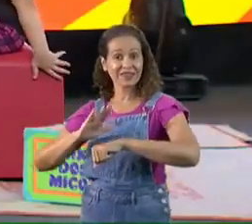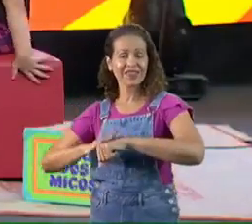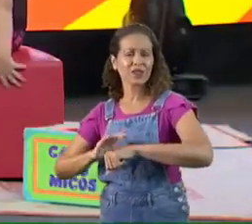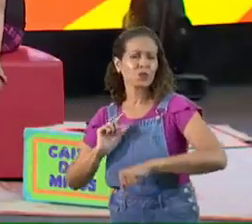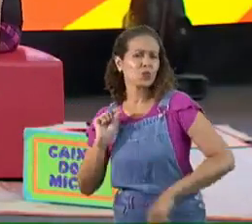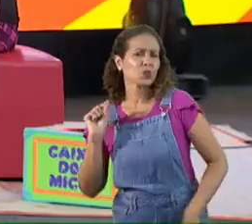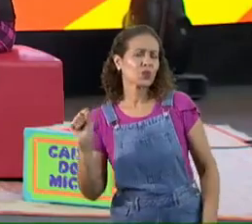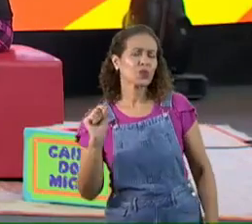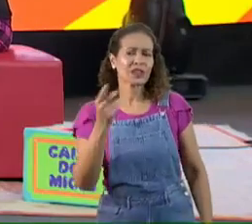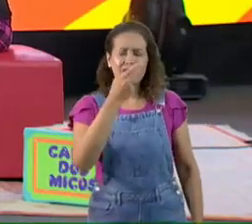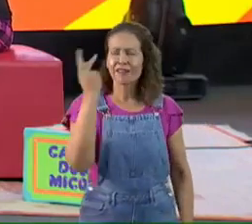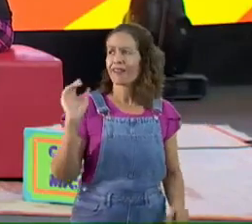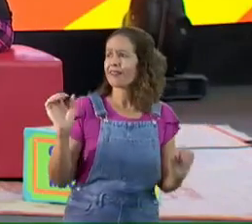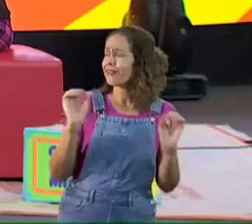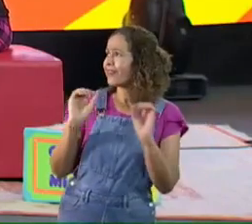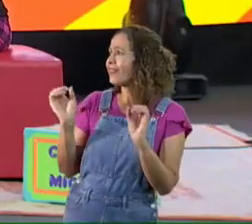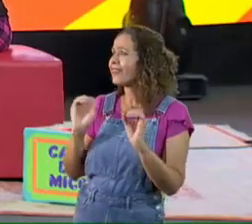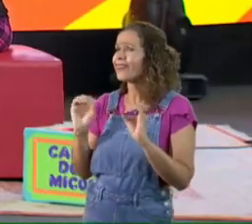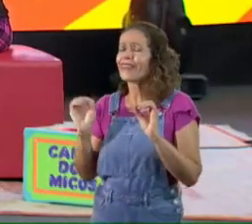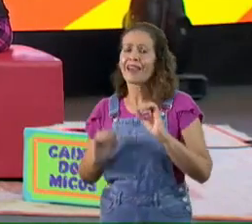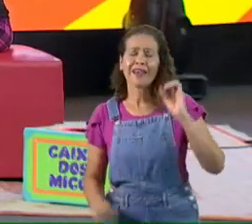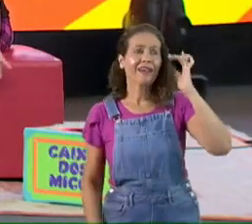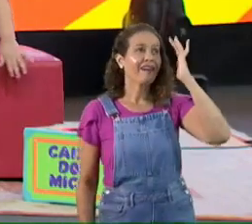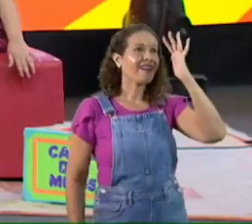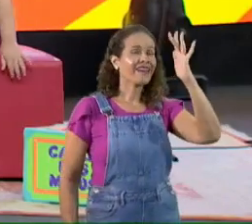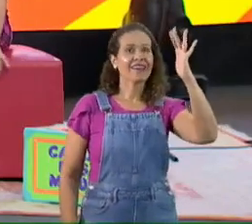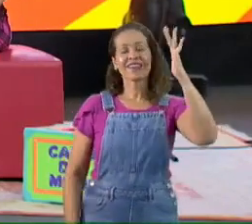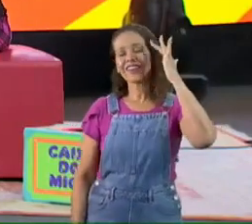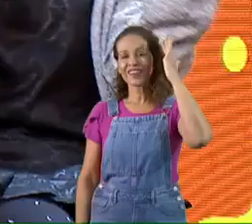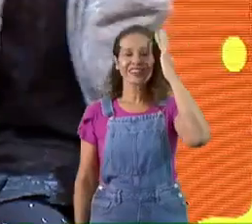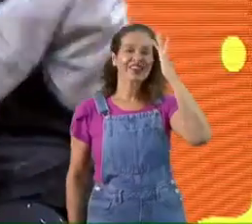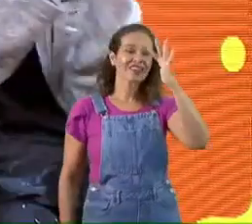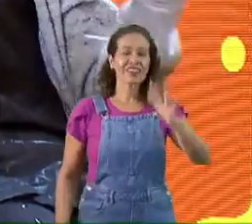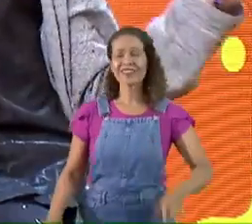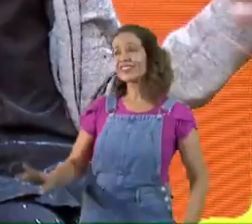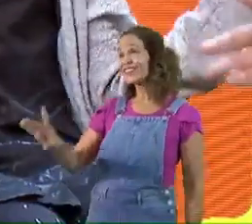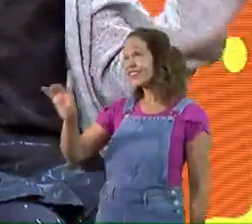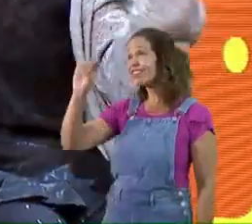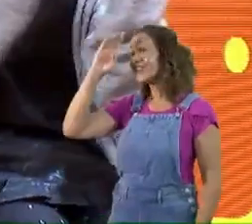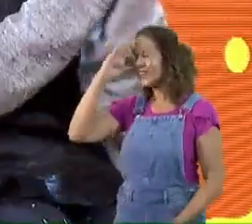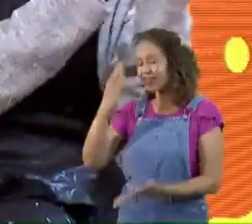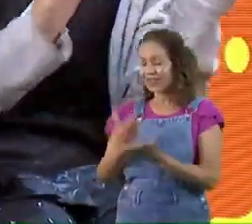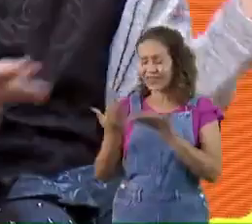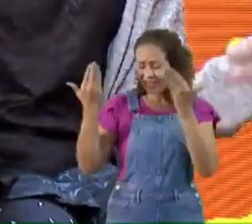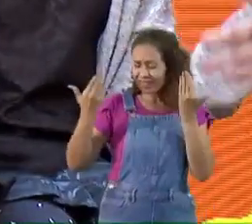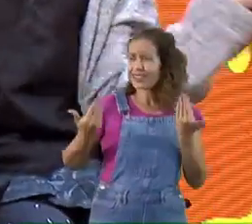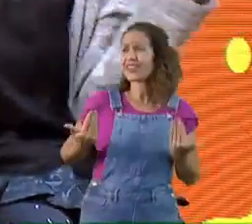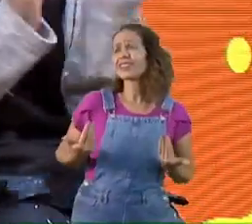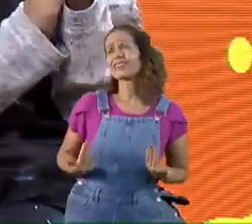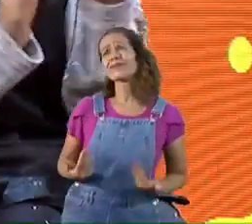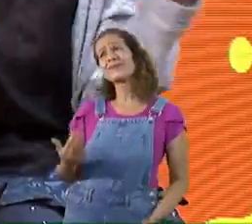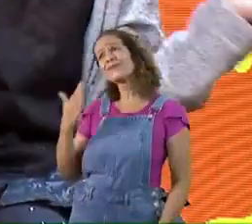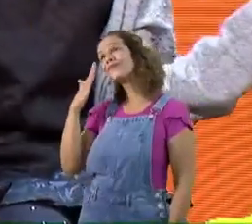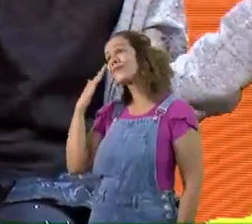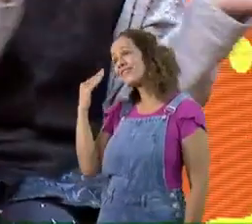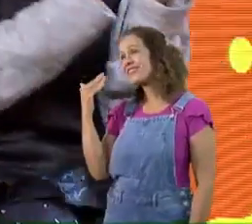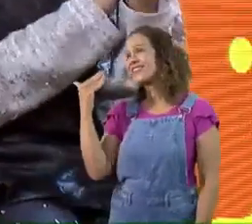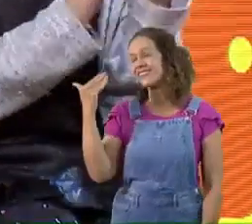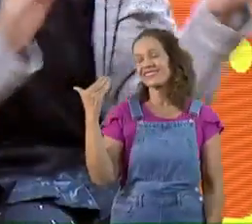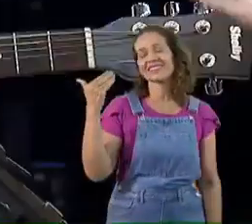que ninguém podia imaginar. Você acreditou e isso é